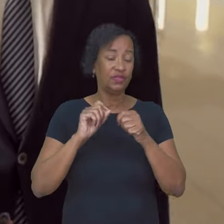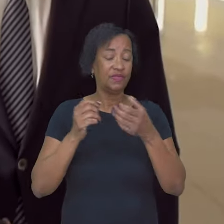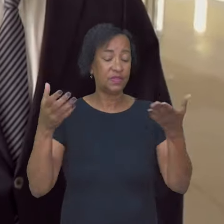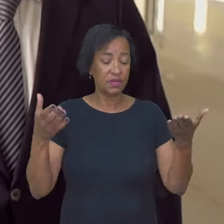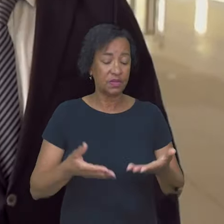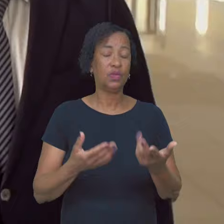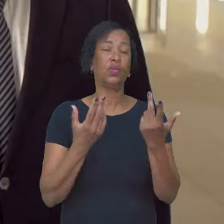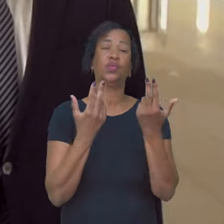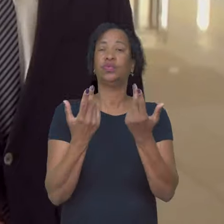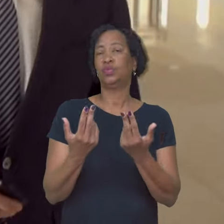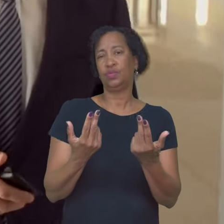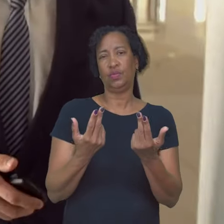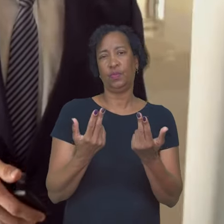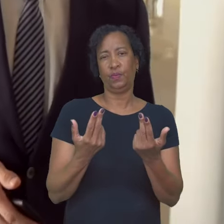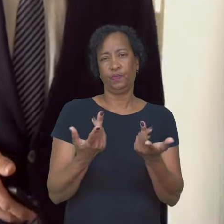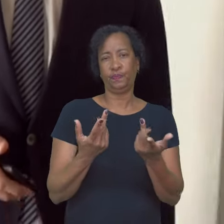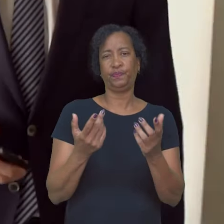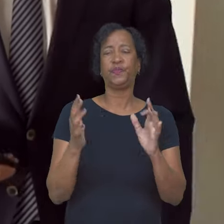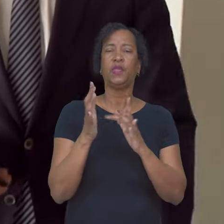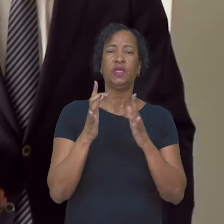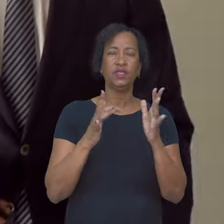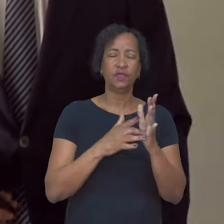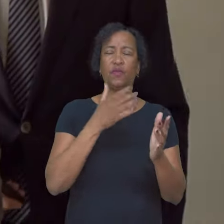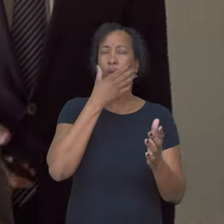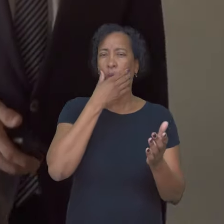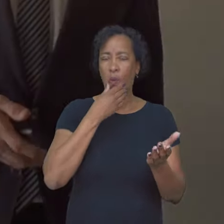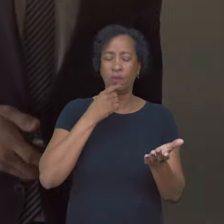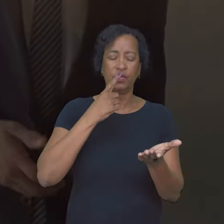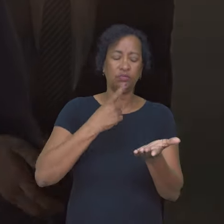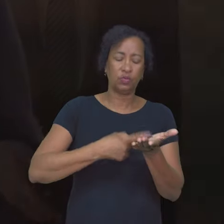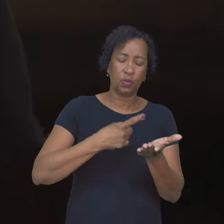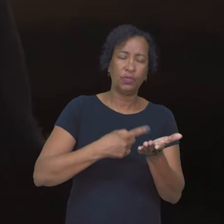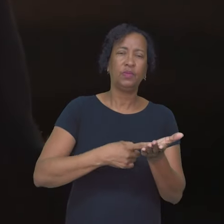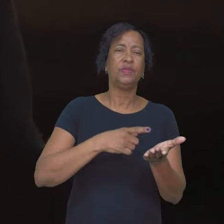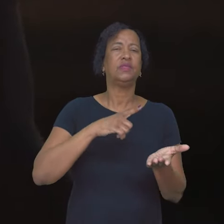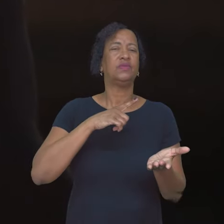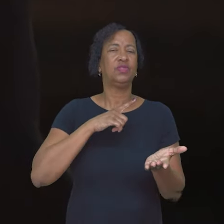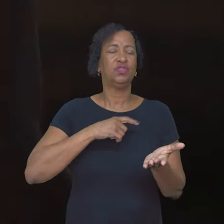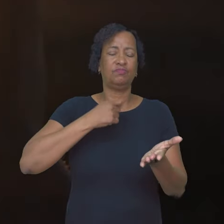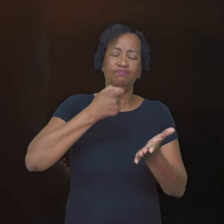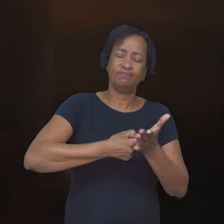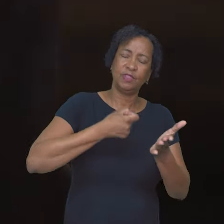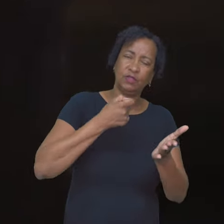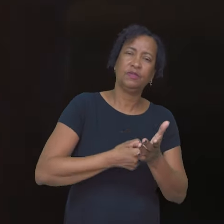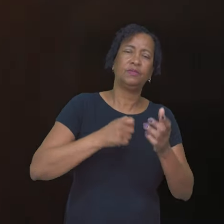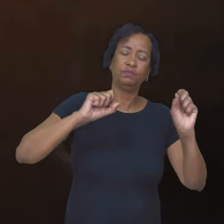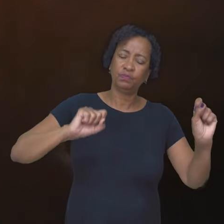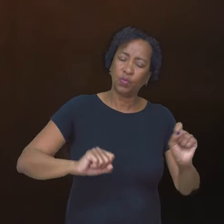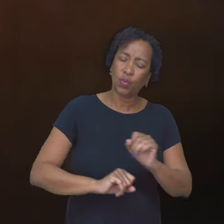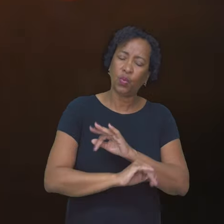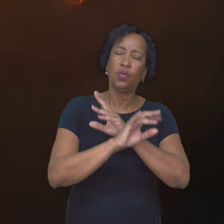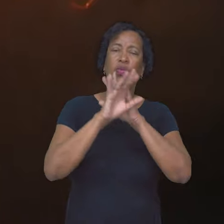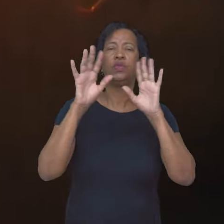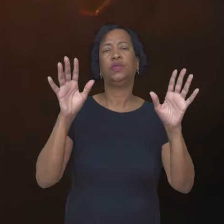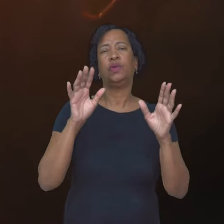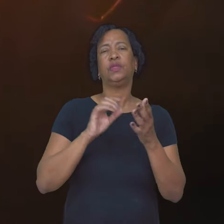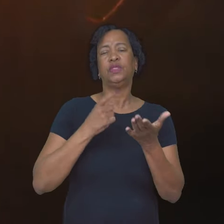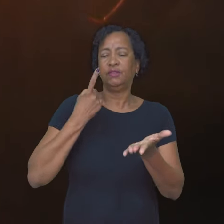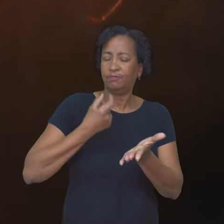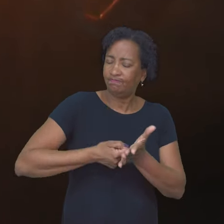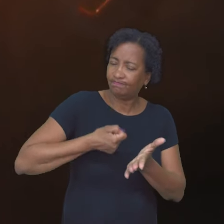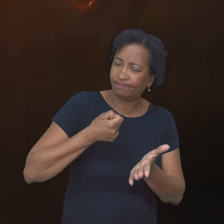hoje hoje mesmo Jesus foi um homem com uma missão um homem com uma determinação gloriosa ele era